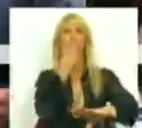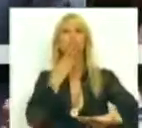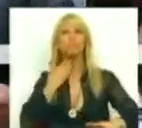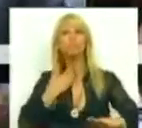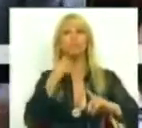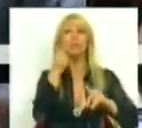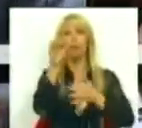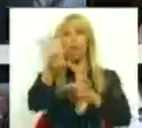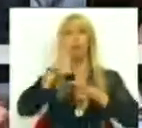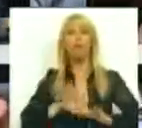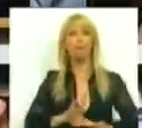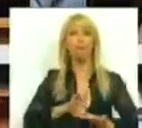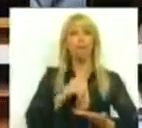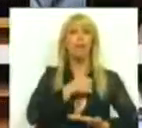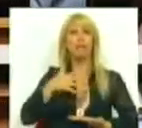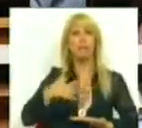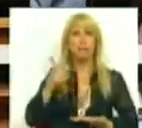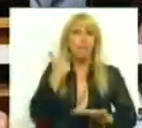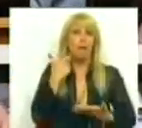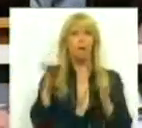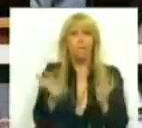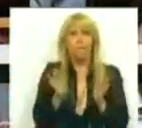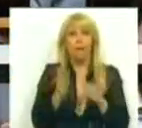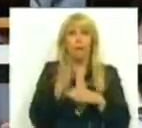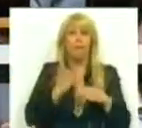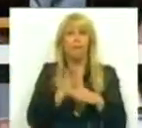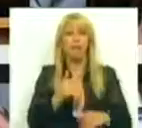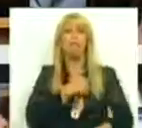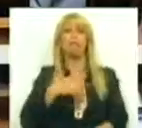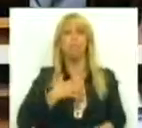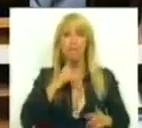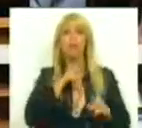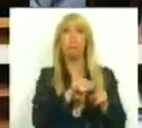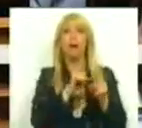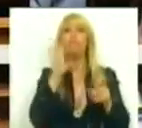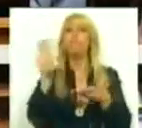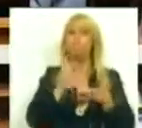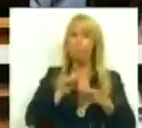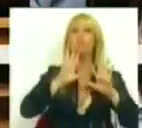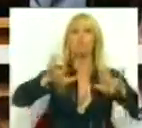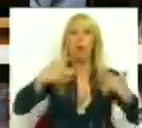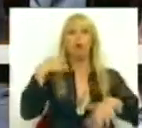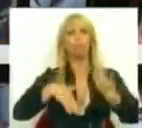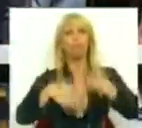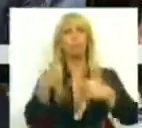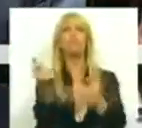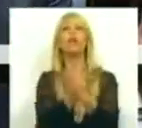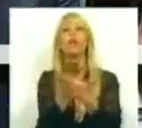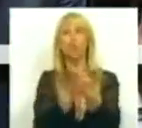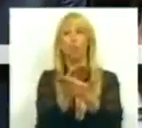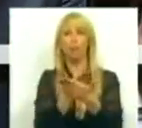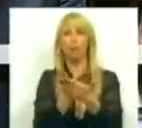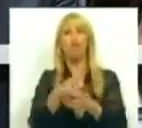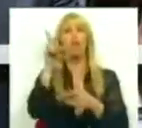empresas, em especial das micro, das pequenas e das médias empresas, para poderem dinamizar a atividade económica. Mas também